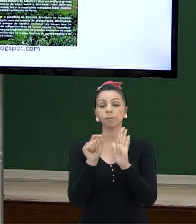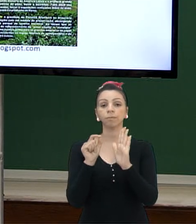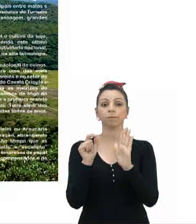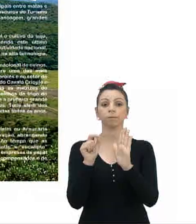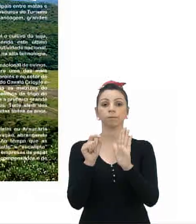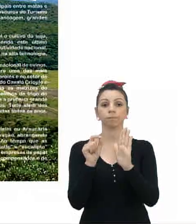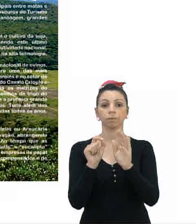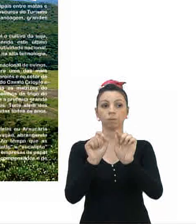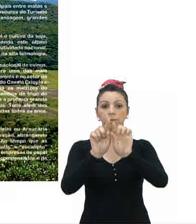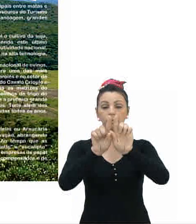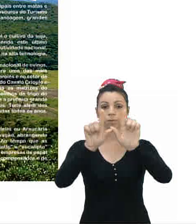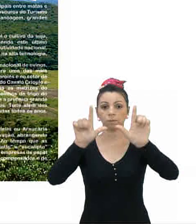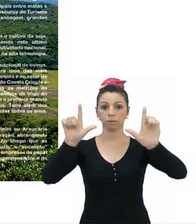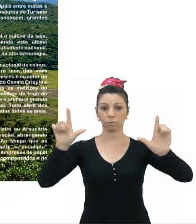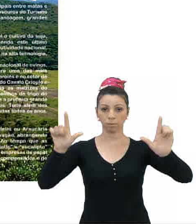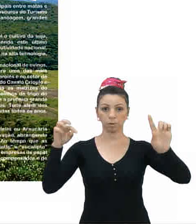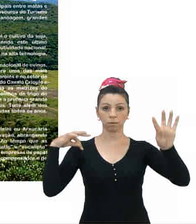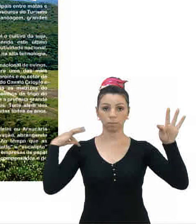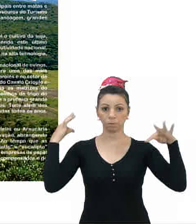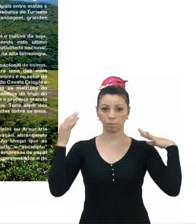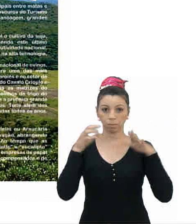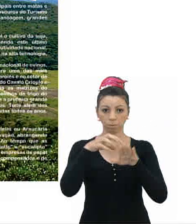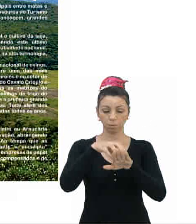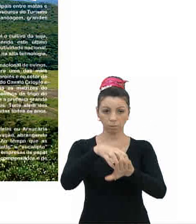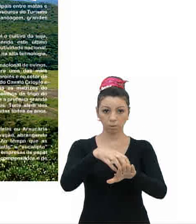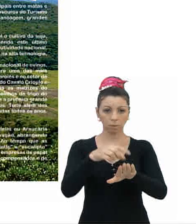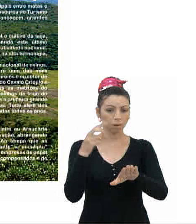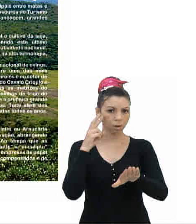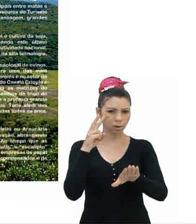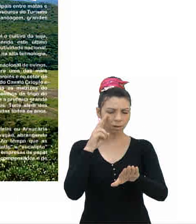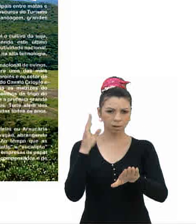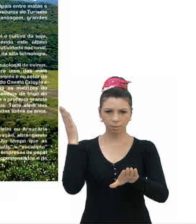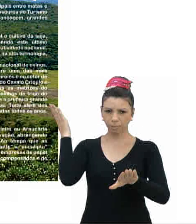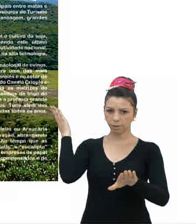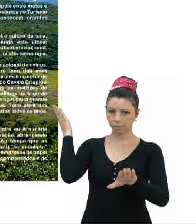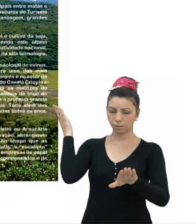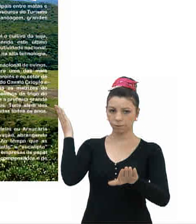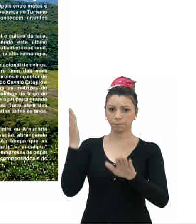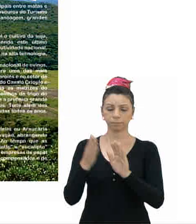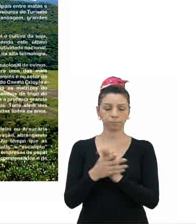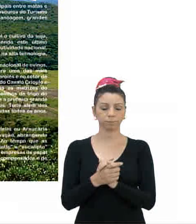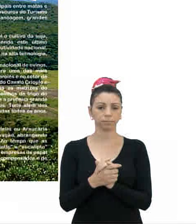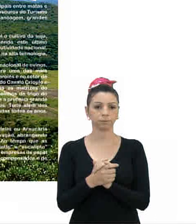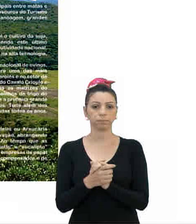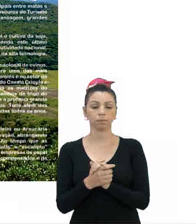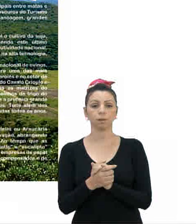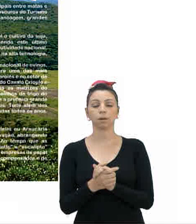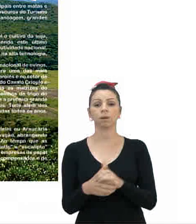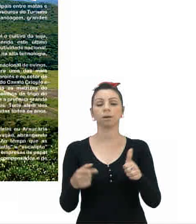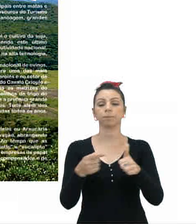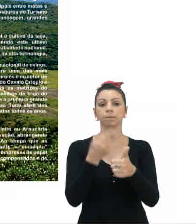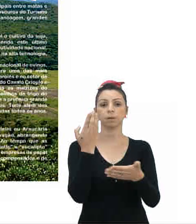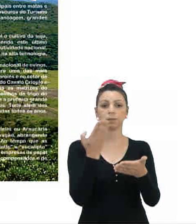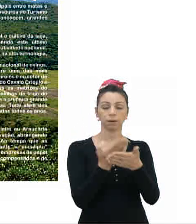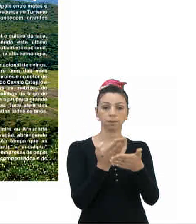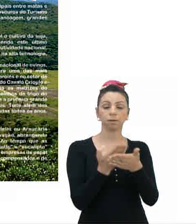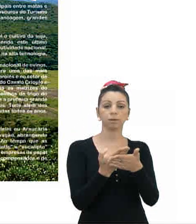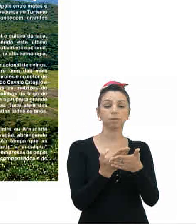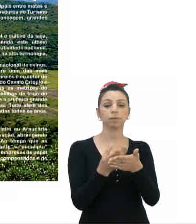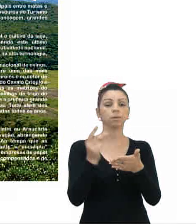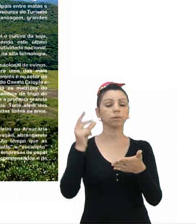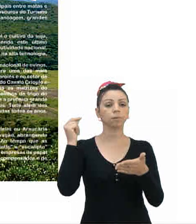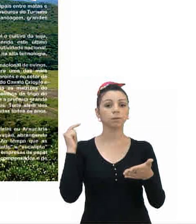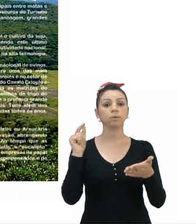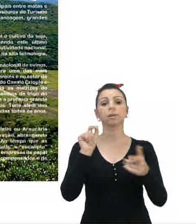é esse gênero. Lembram desse texto aqui? Desse folheto turístico que eu trouxe para vocês lá na primeira aula, quando nós começamos a falar